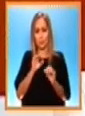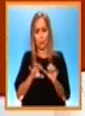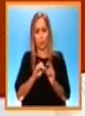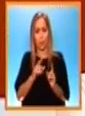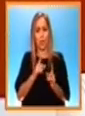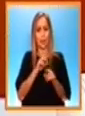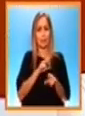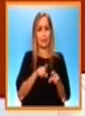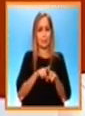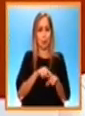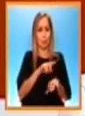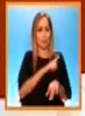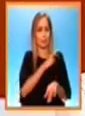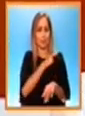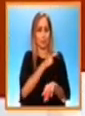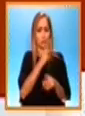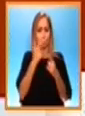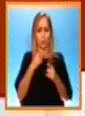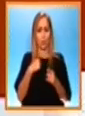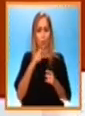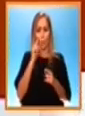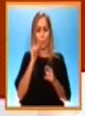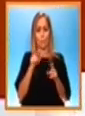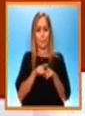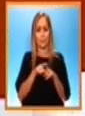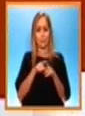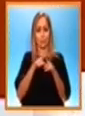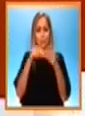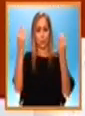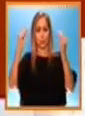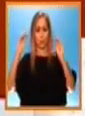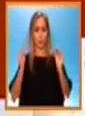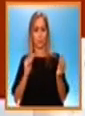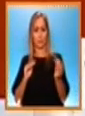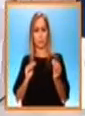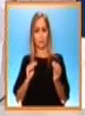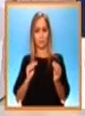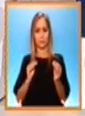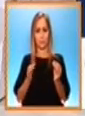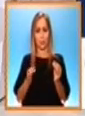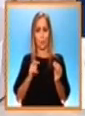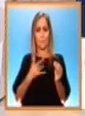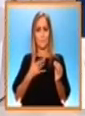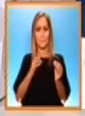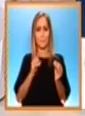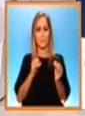irmão como diretor musical, temos a coreografia do marido desta senhora, que é o Pedro Bandeira. Que para é... tudo! Parou!